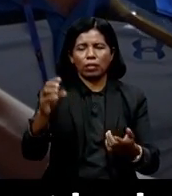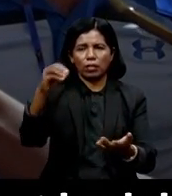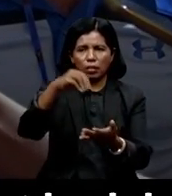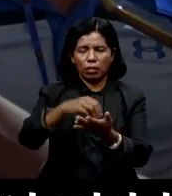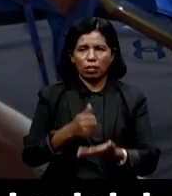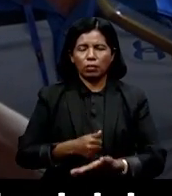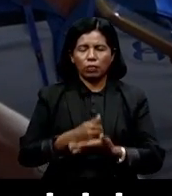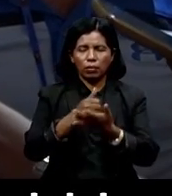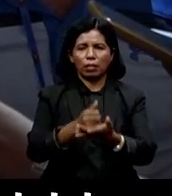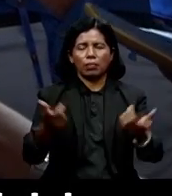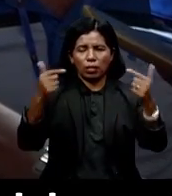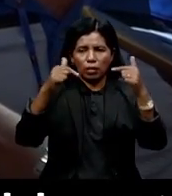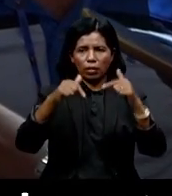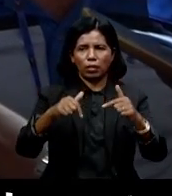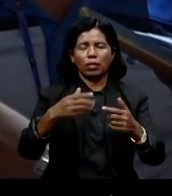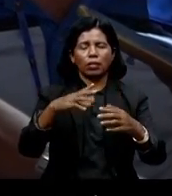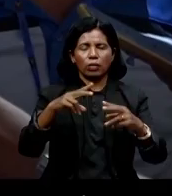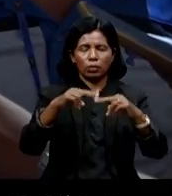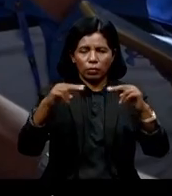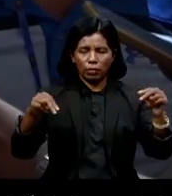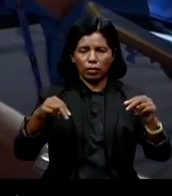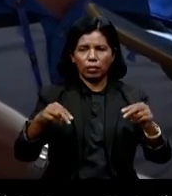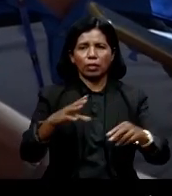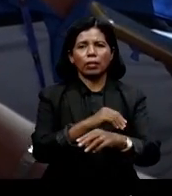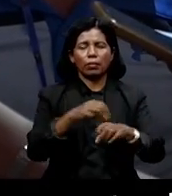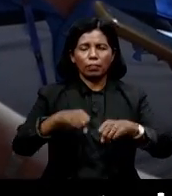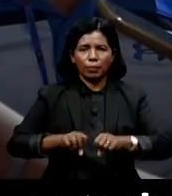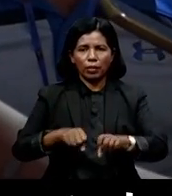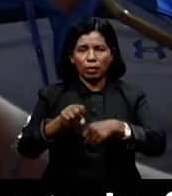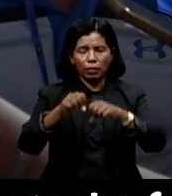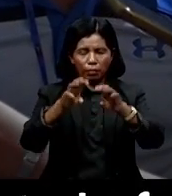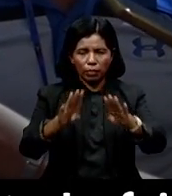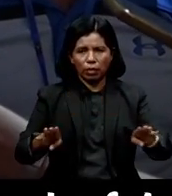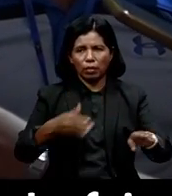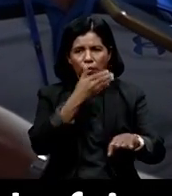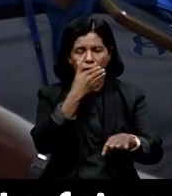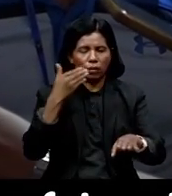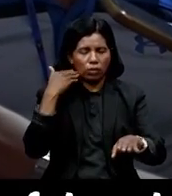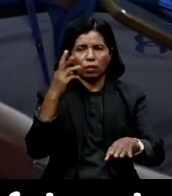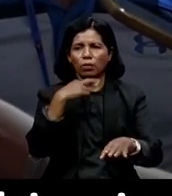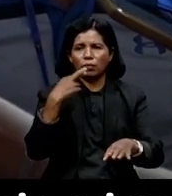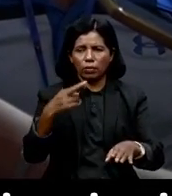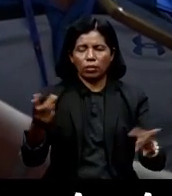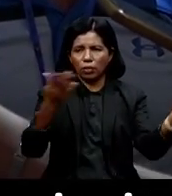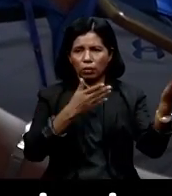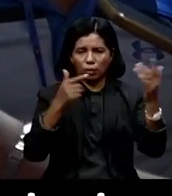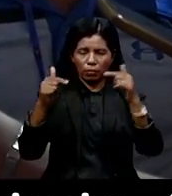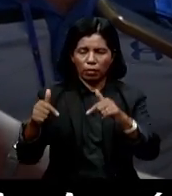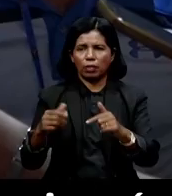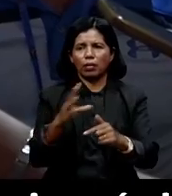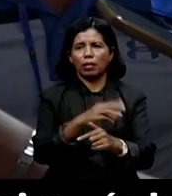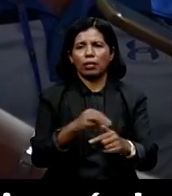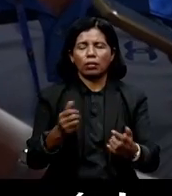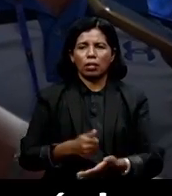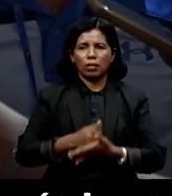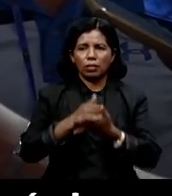valo, mais né, supermi, biti, no máscara, o fos, no será tudo no menos para tu apoio